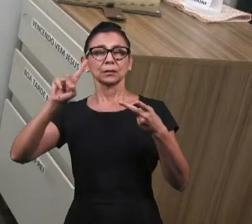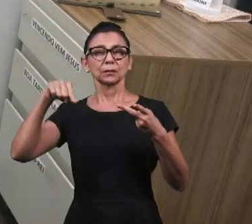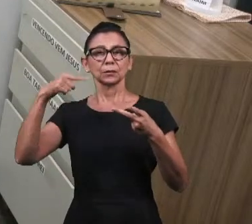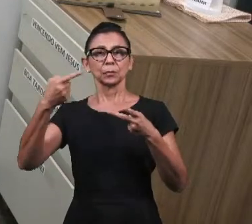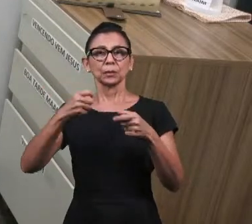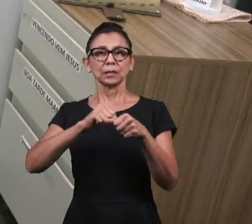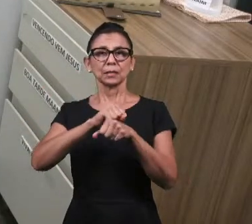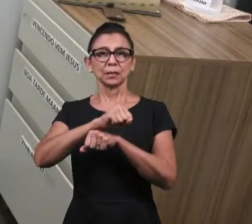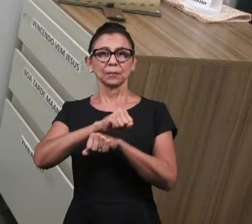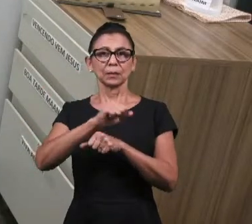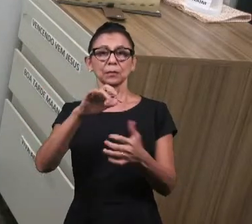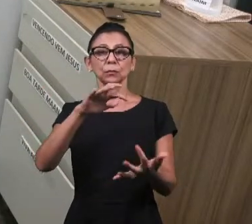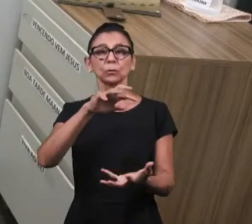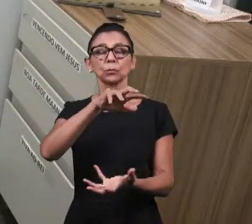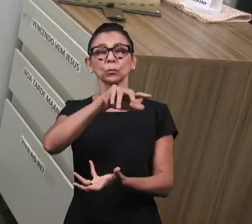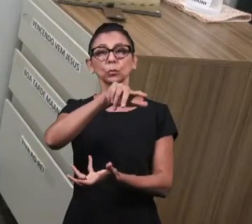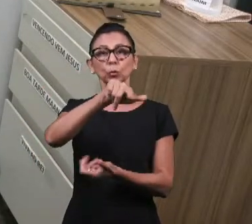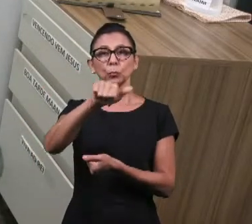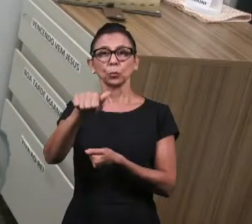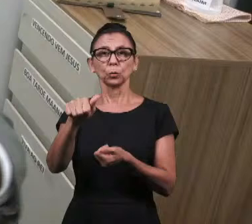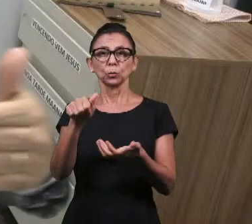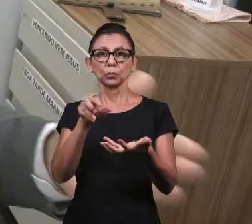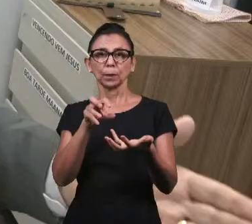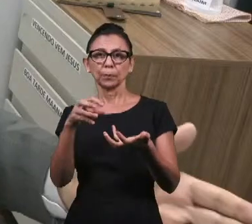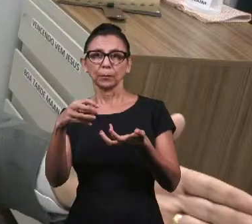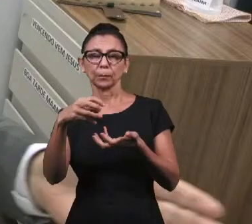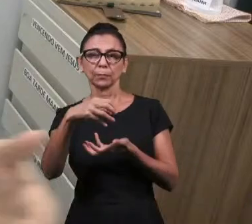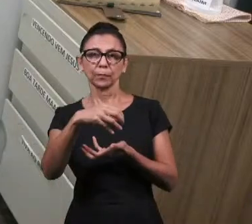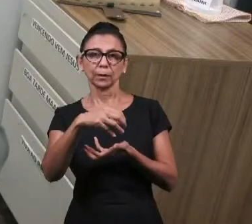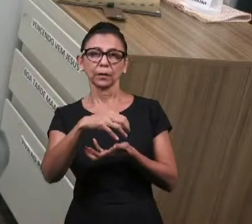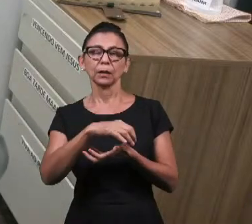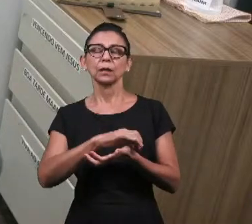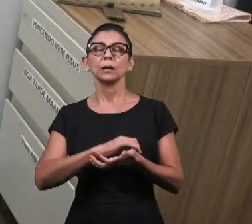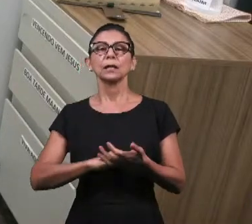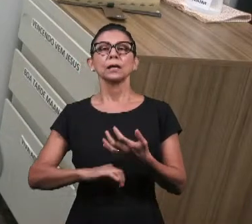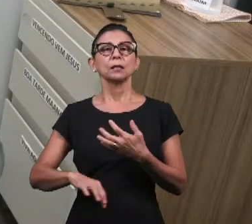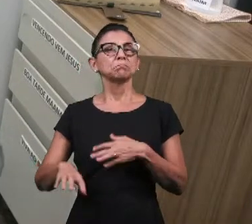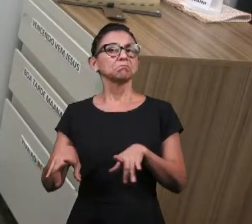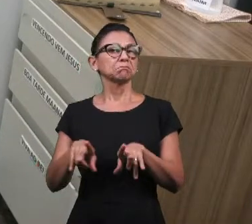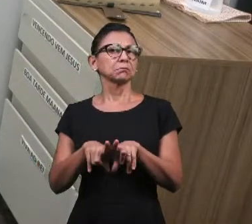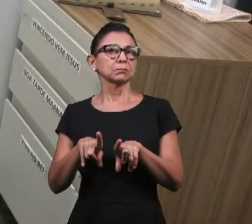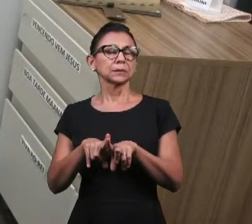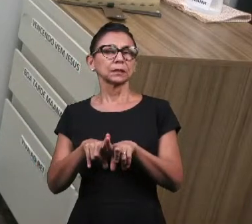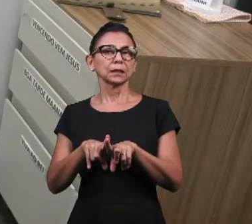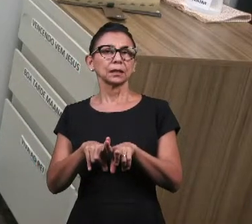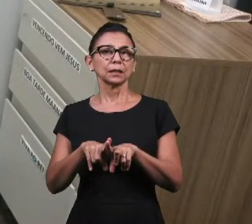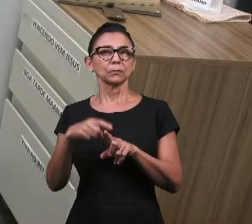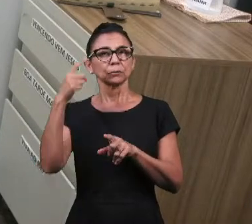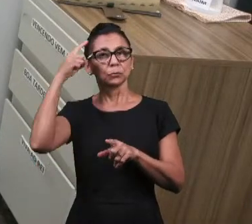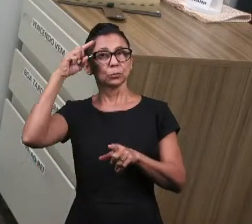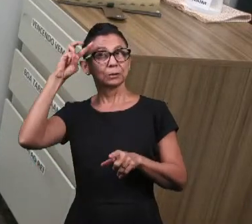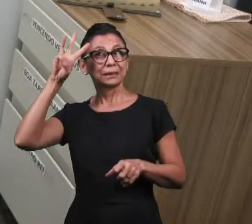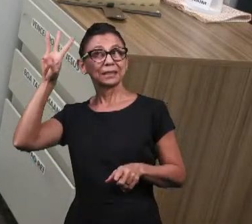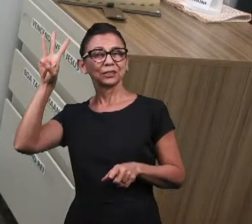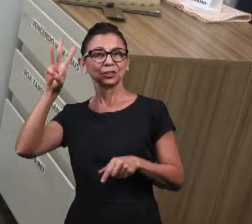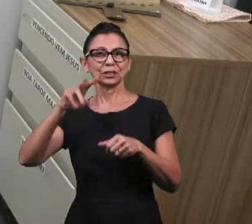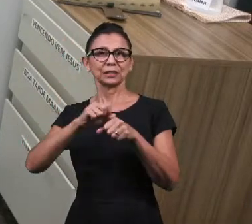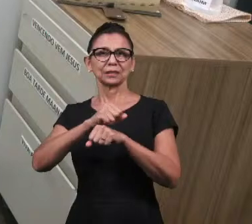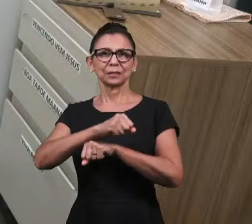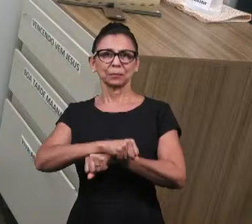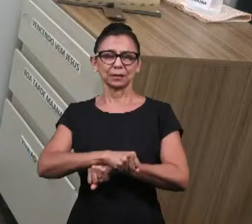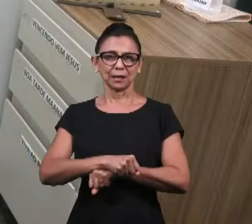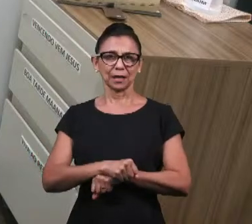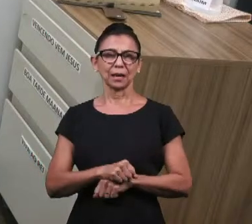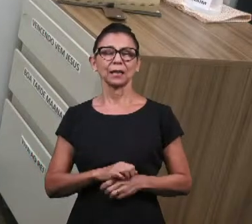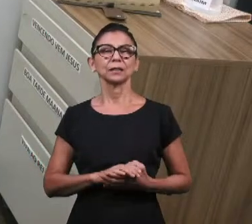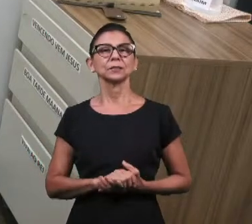seminário internacional, o seminário especial, praticamente ali, foram 3 dias, né? Maravilhosos, nos dias 9, 10 e